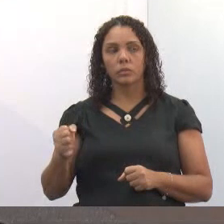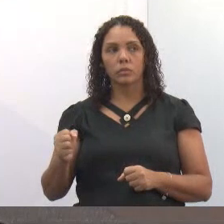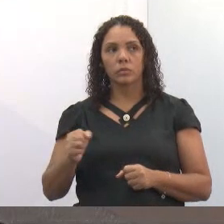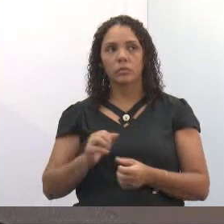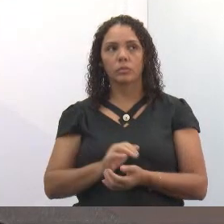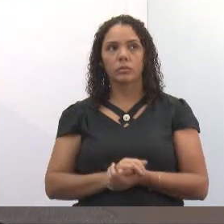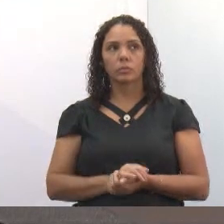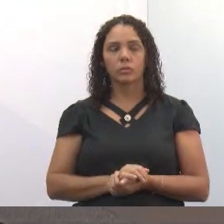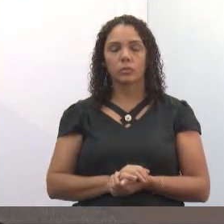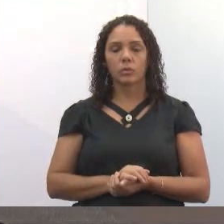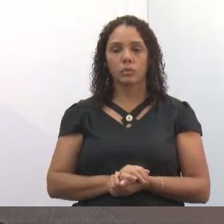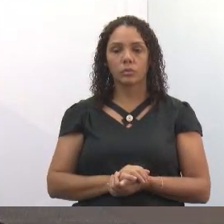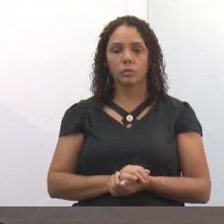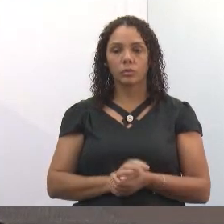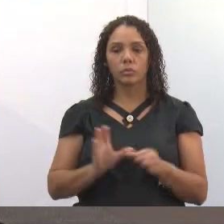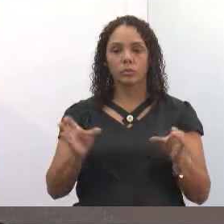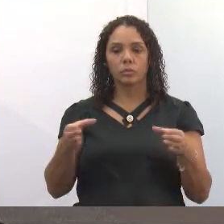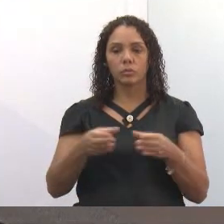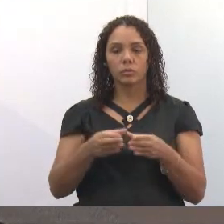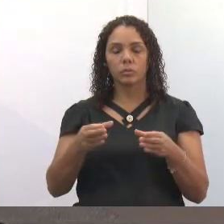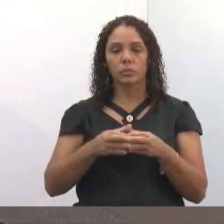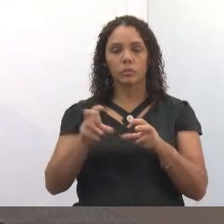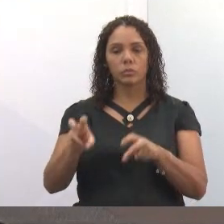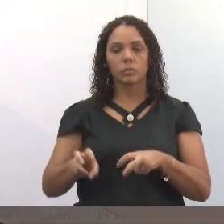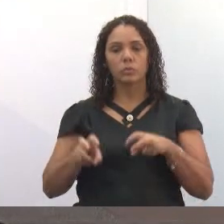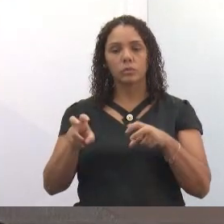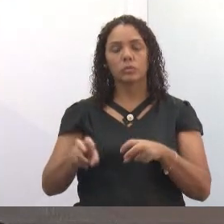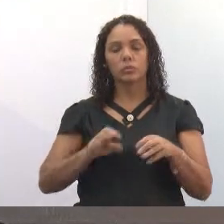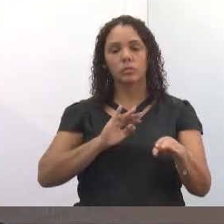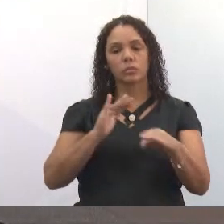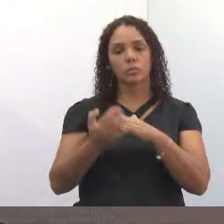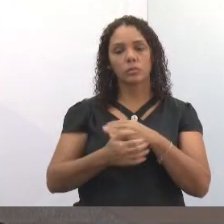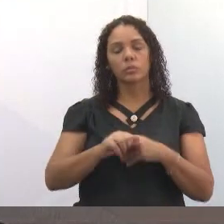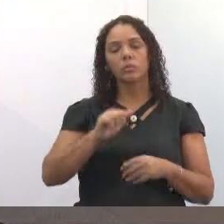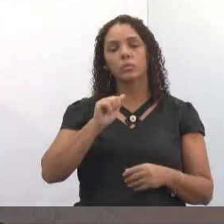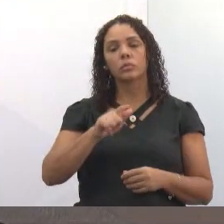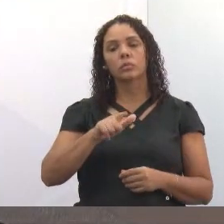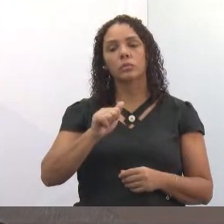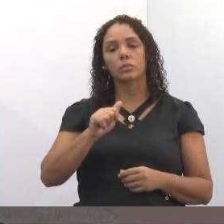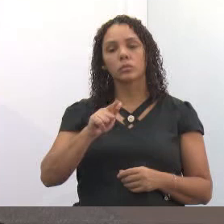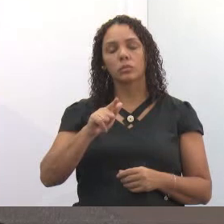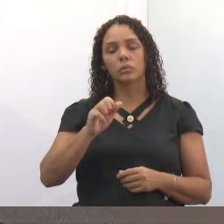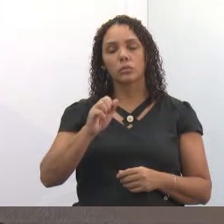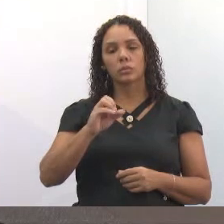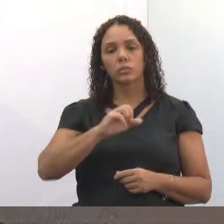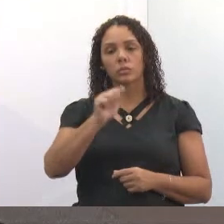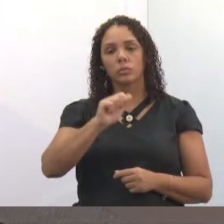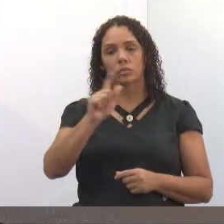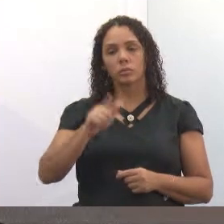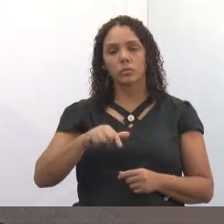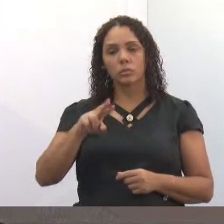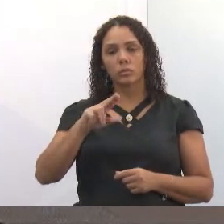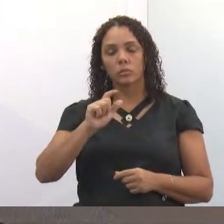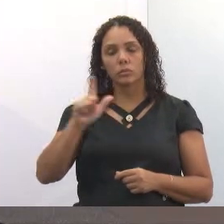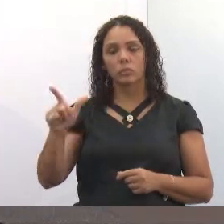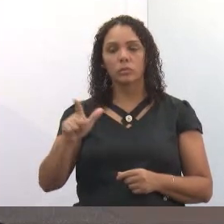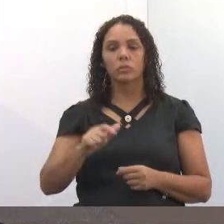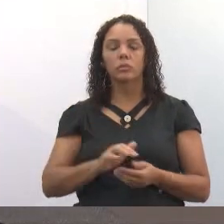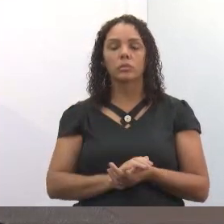núcleo urbano consolidado denominado Lagoa Azul, e primeiro de maio foram abertas as